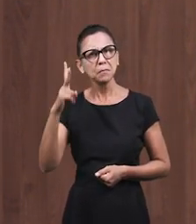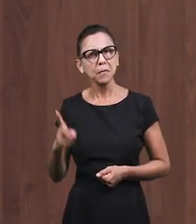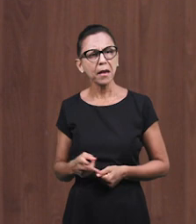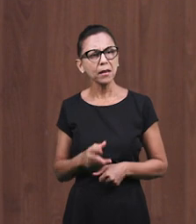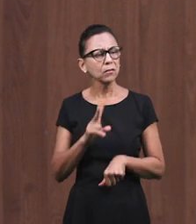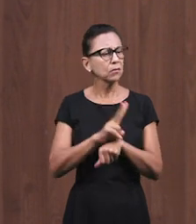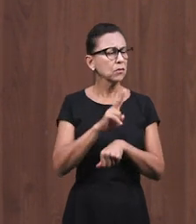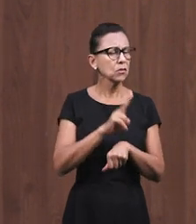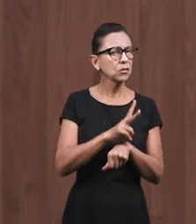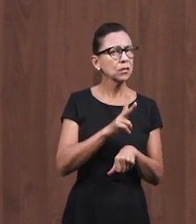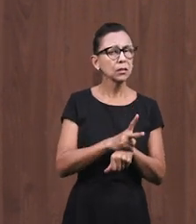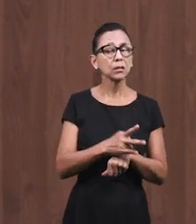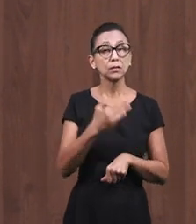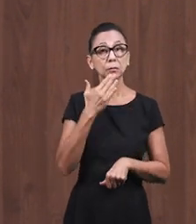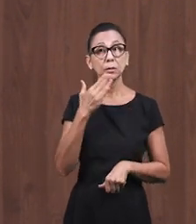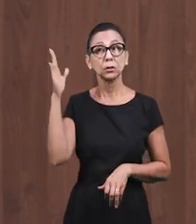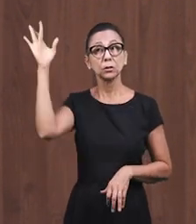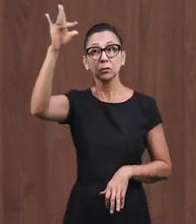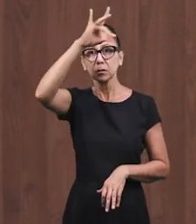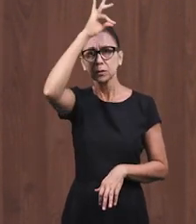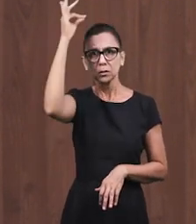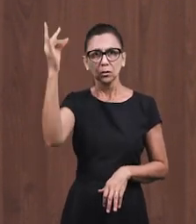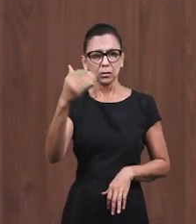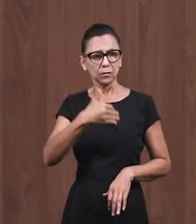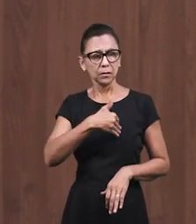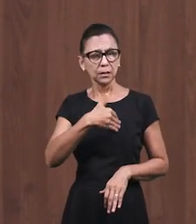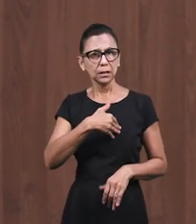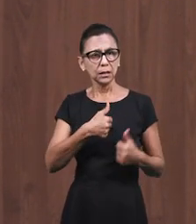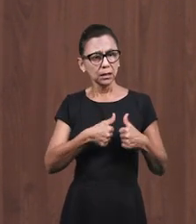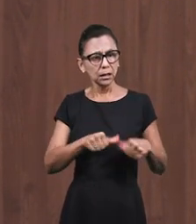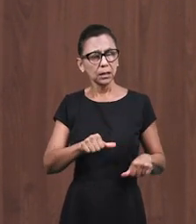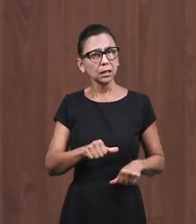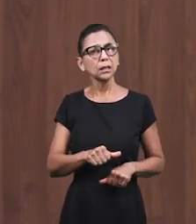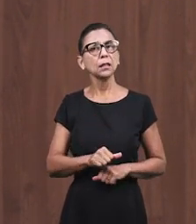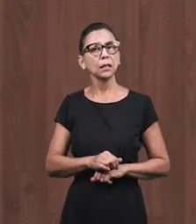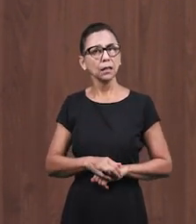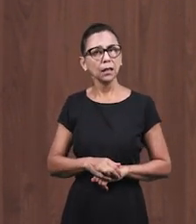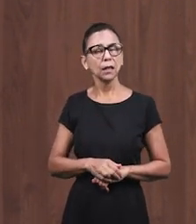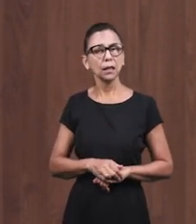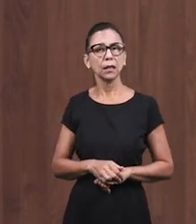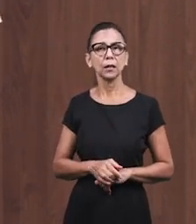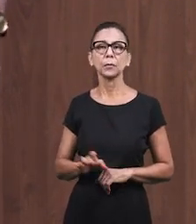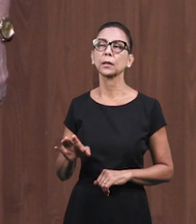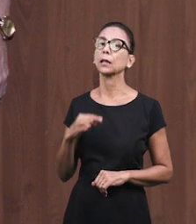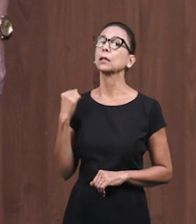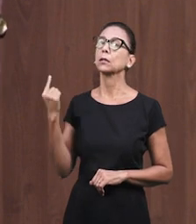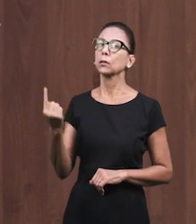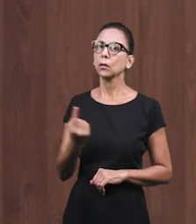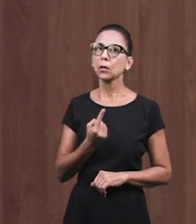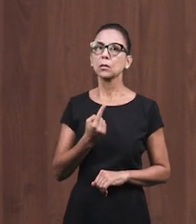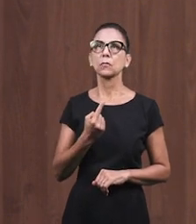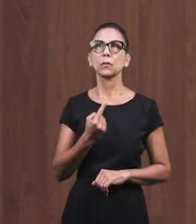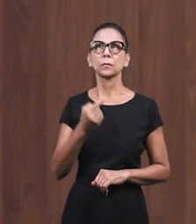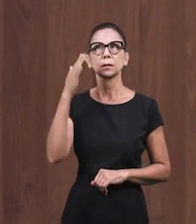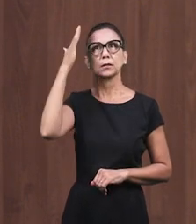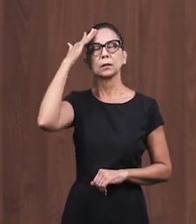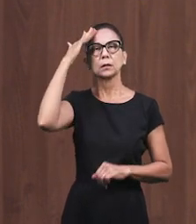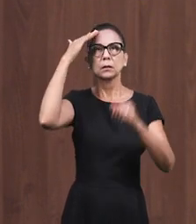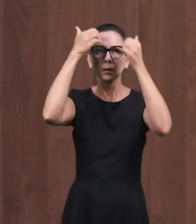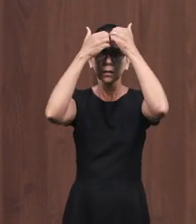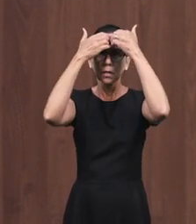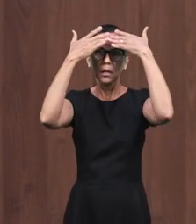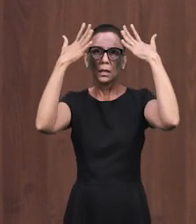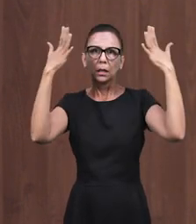que o Espírito Santo venha fazer morada em nossos corações, pois assim nós vamos discernir as